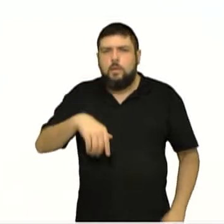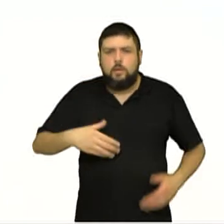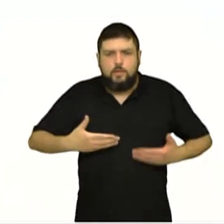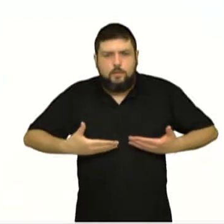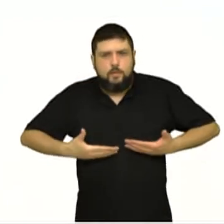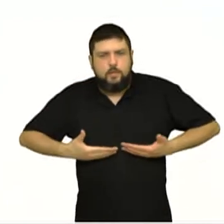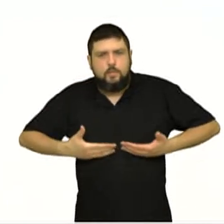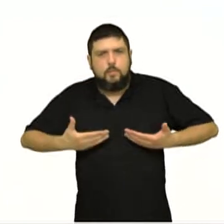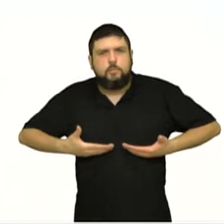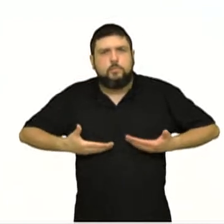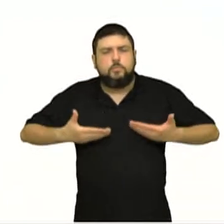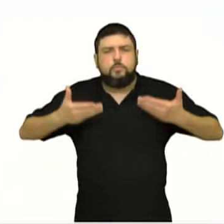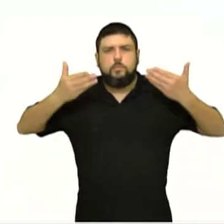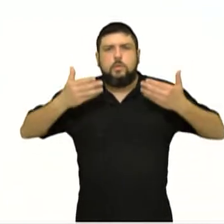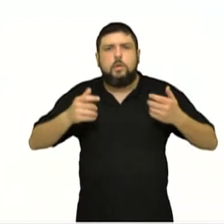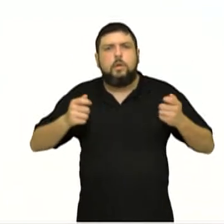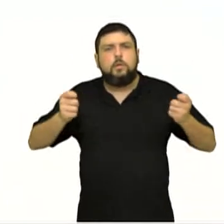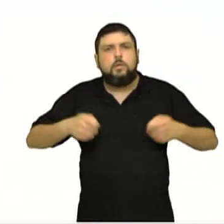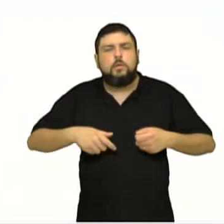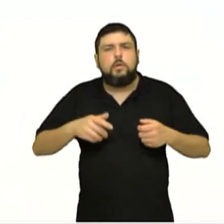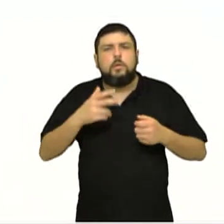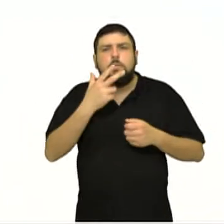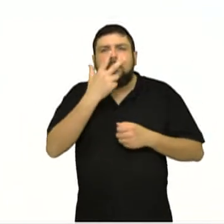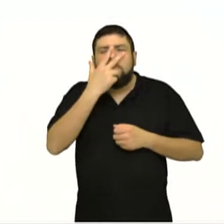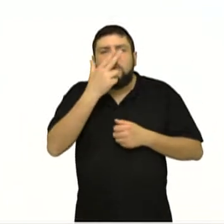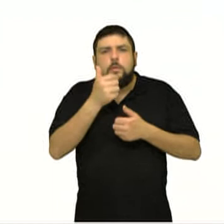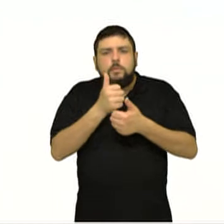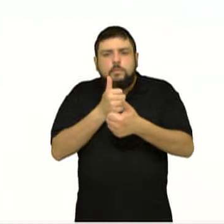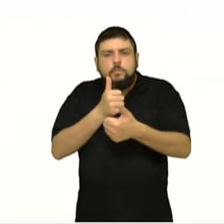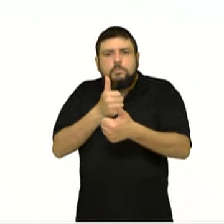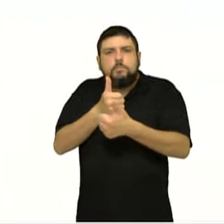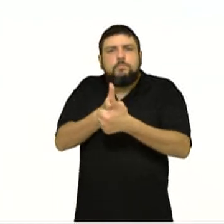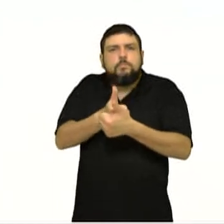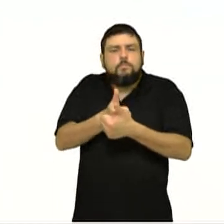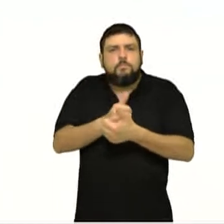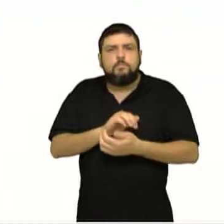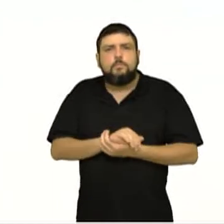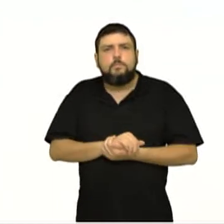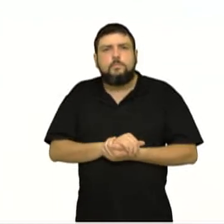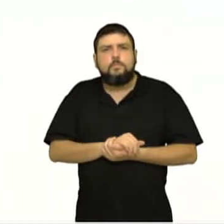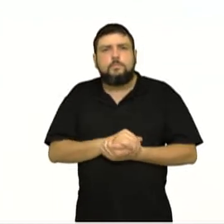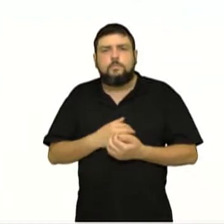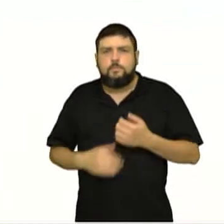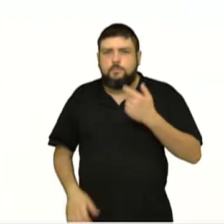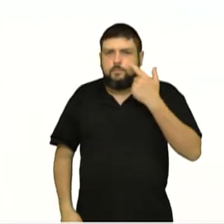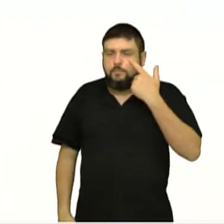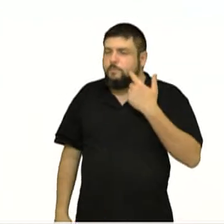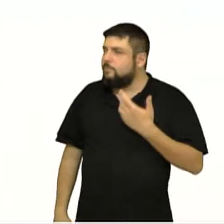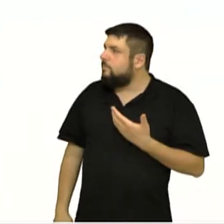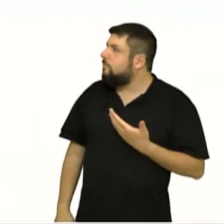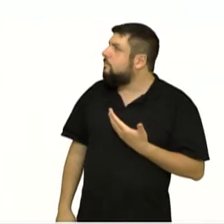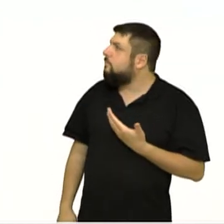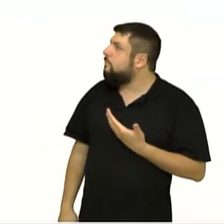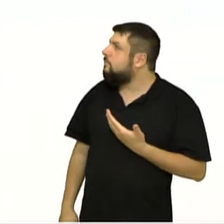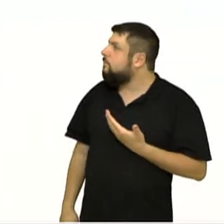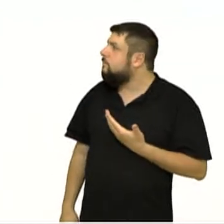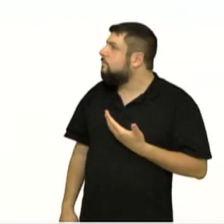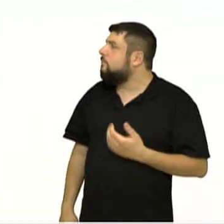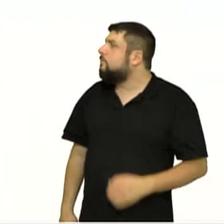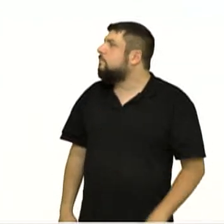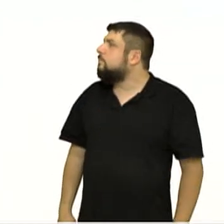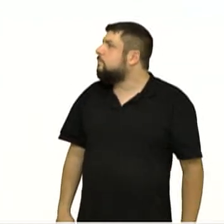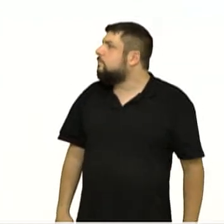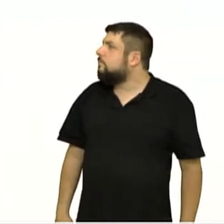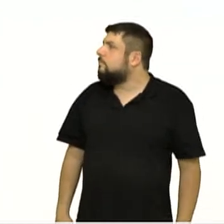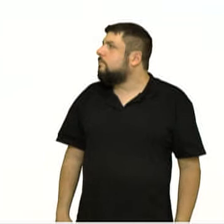da cintura, permitindo que o espectador se aproxime mais dele. Aqui nós temos um exemplo de plano médio, ou talvez vocês